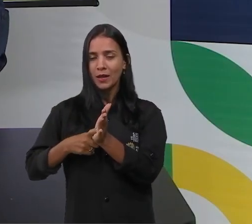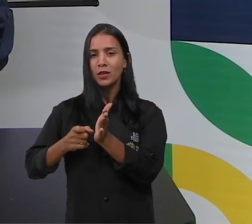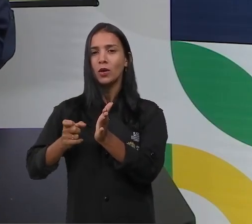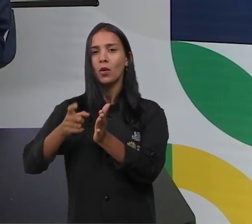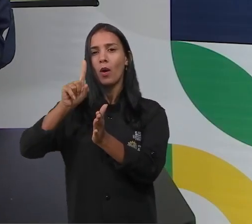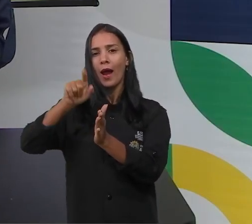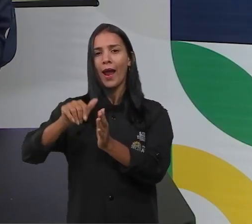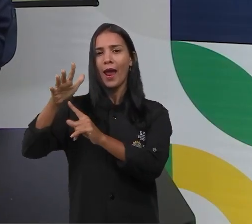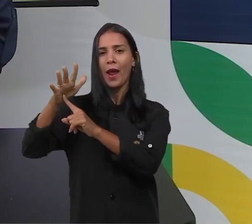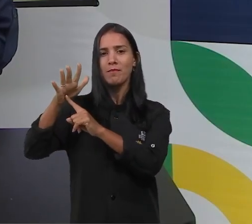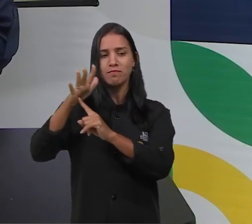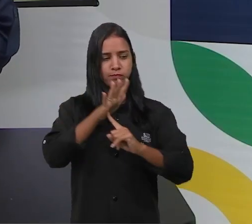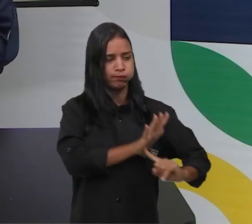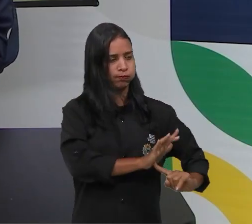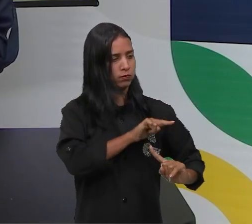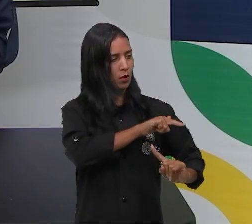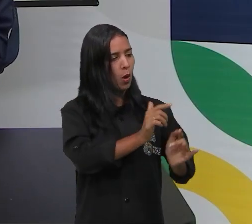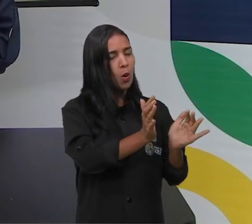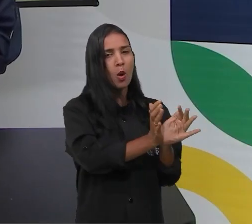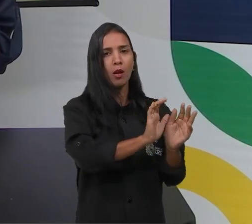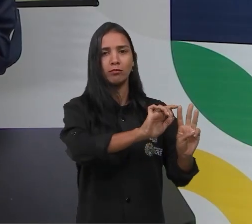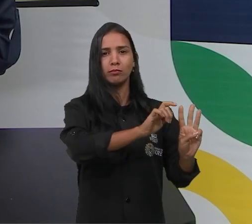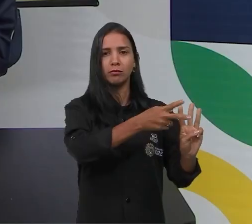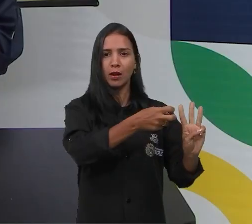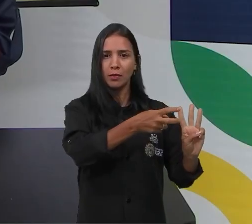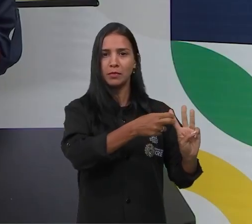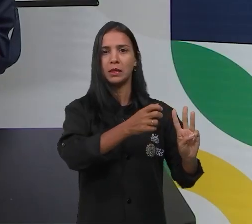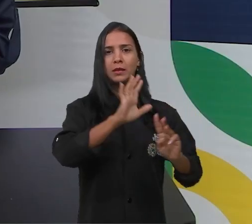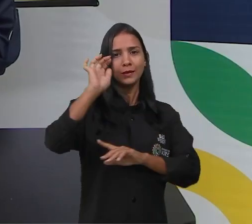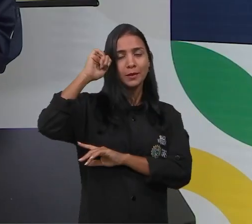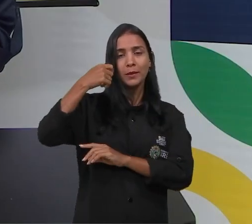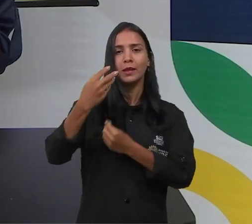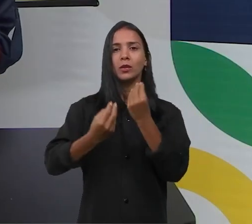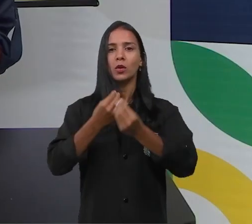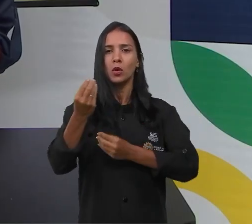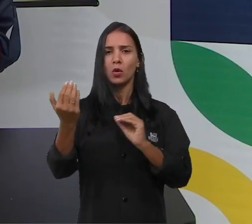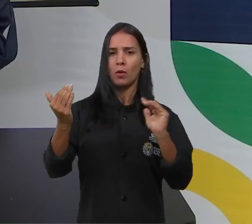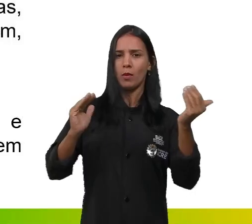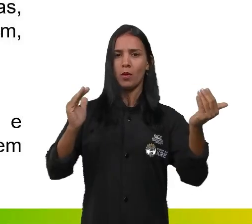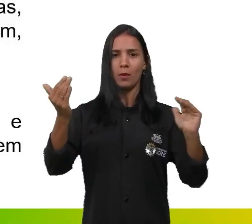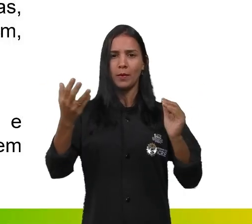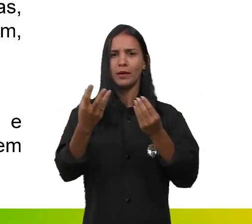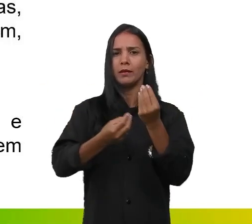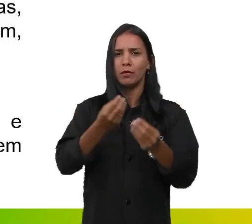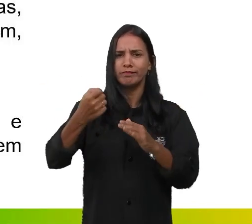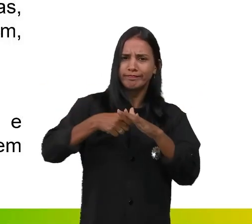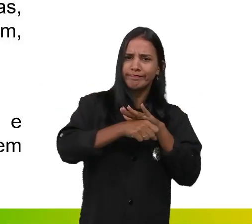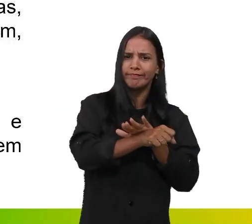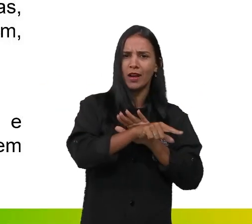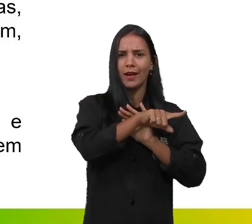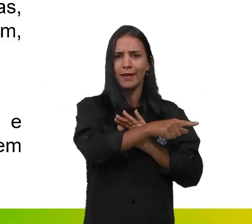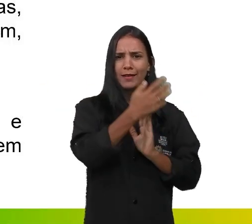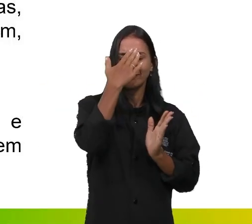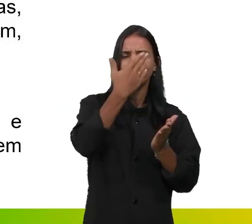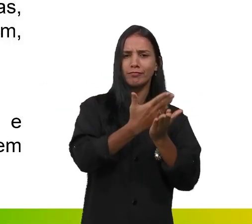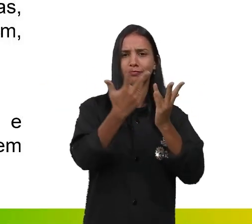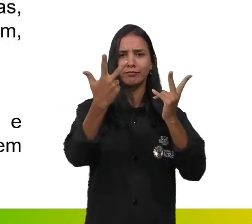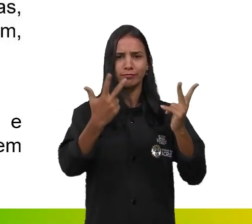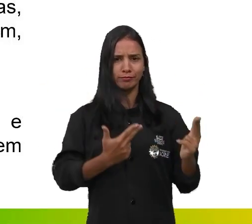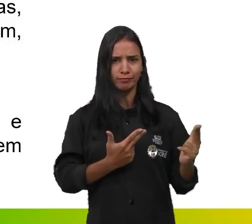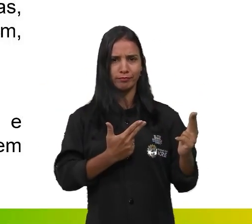e de um negro que está apanhando e, portanto, sendo oprimido. Bom, então,